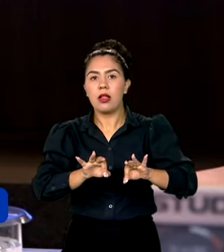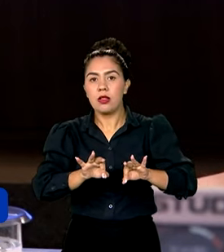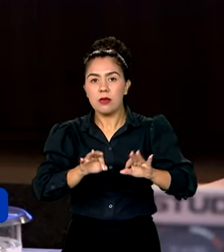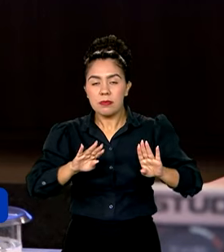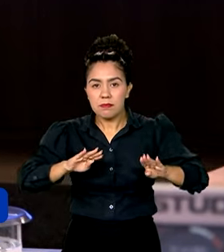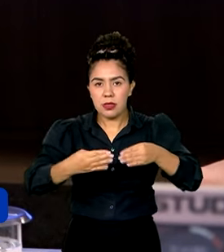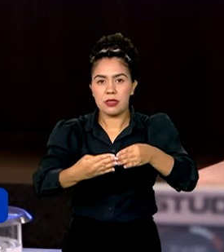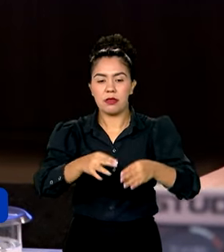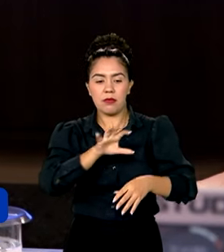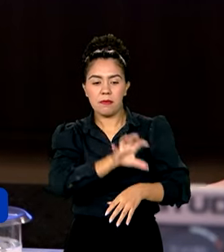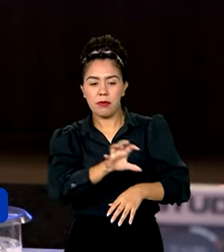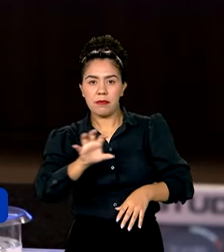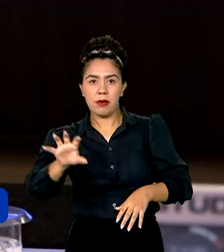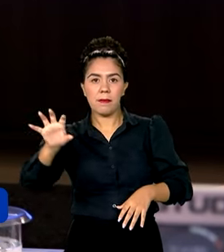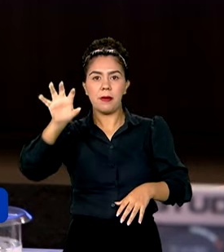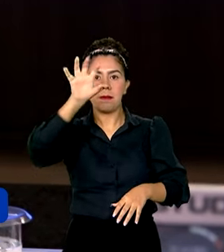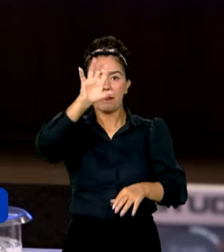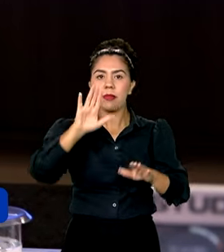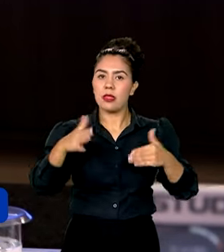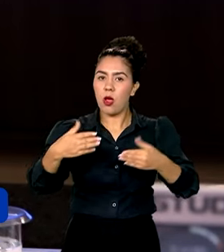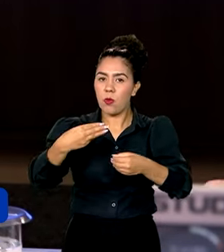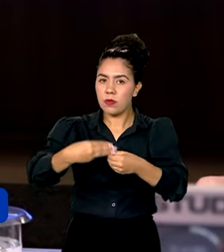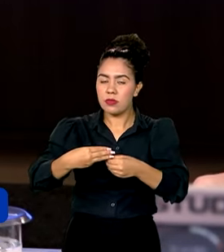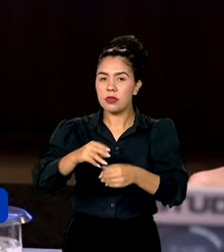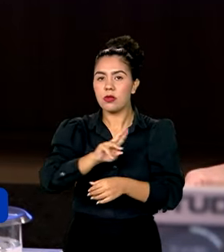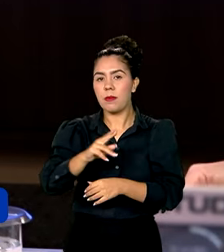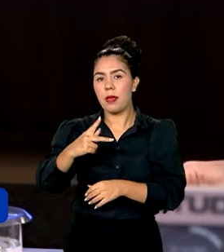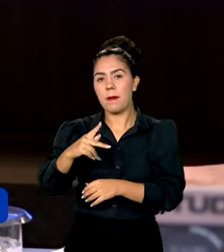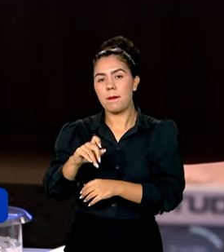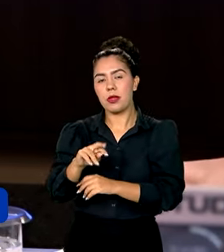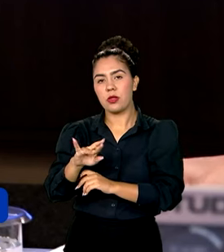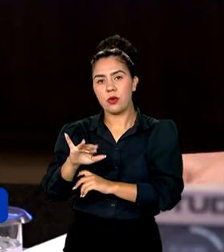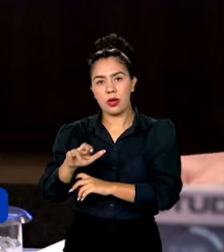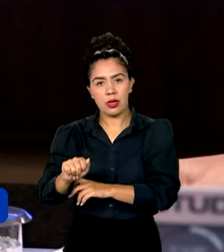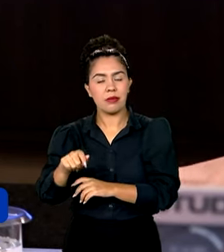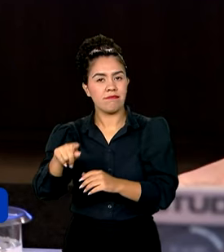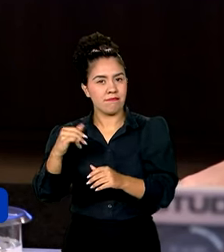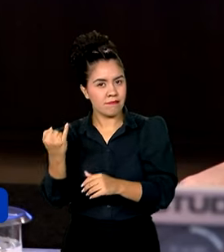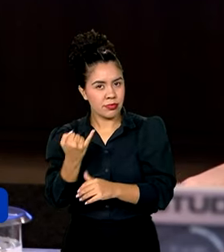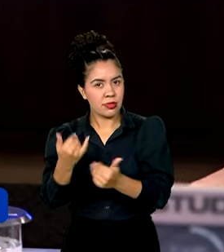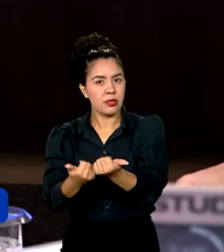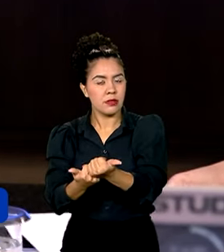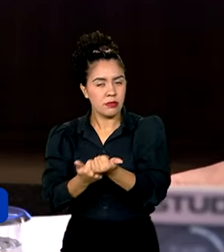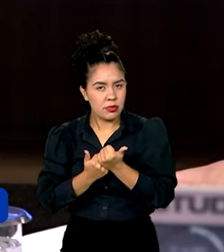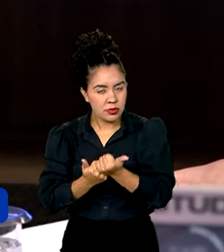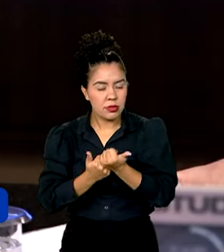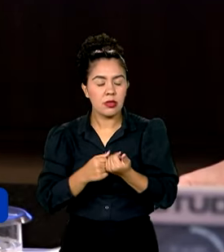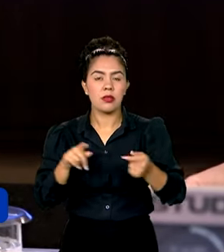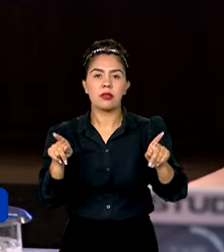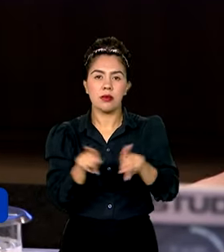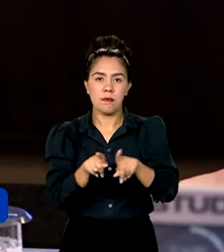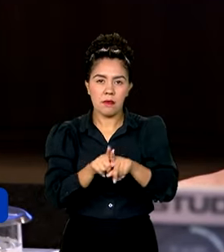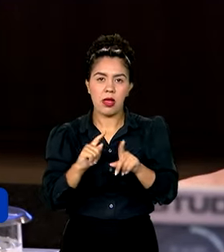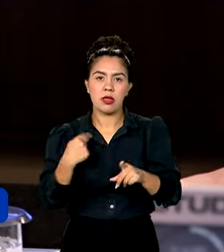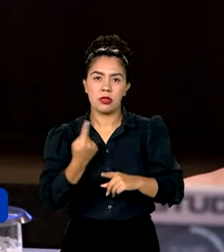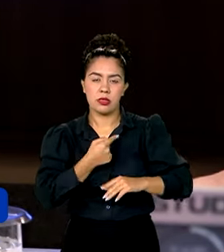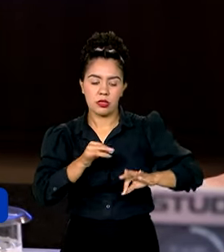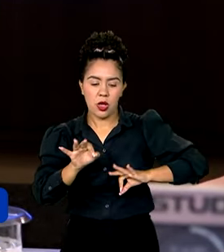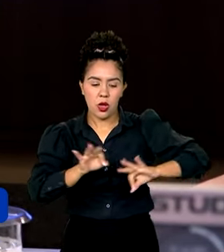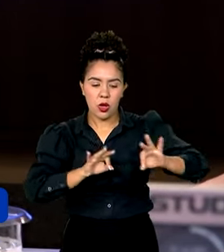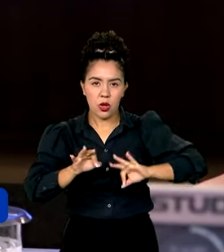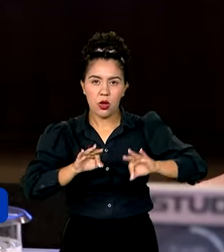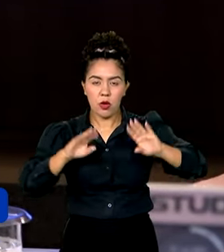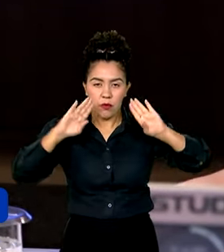Petrolina vai poder dar uma importante contribuição eh nesse plano nós vamos fazer foco também naquelas